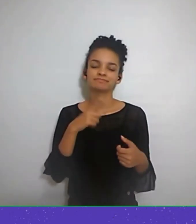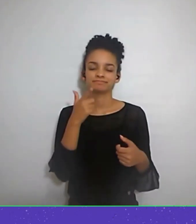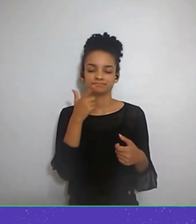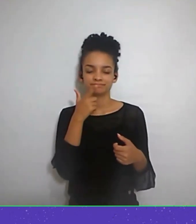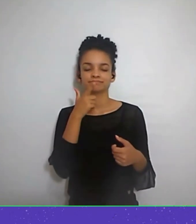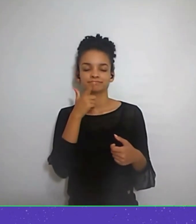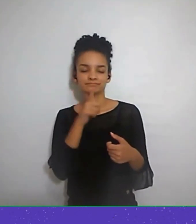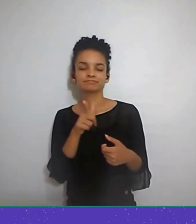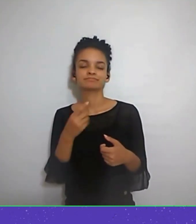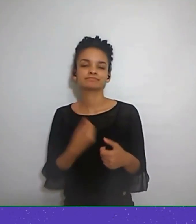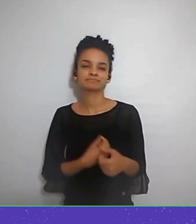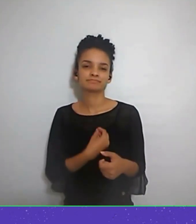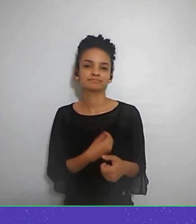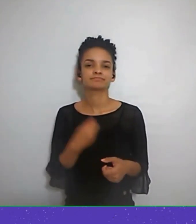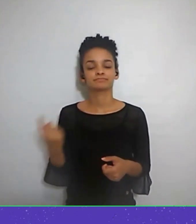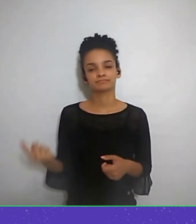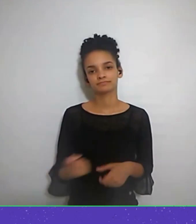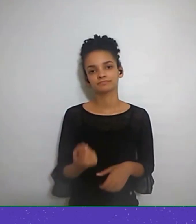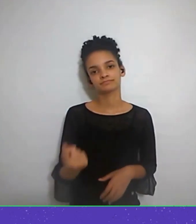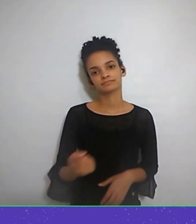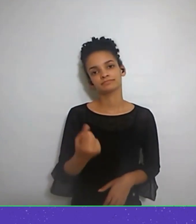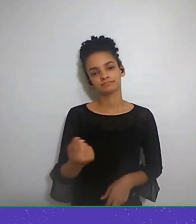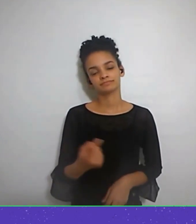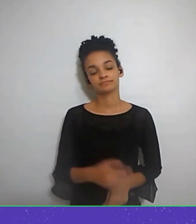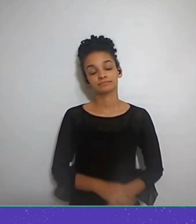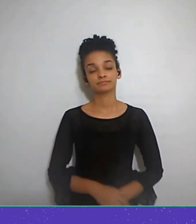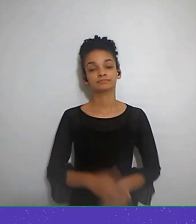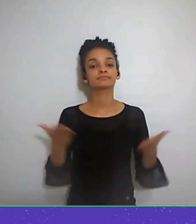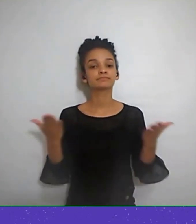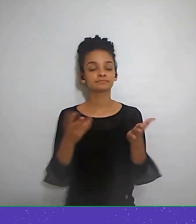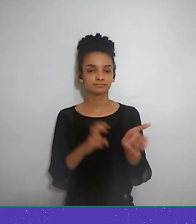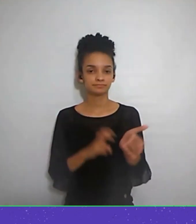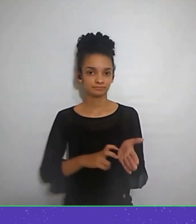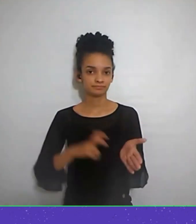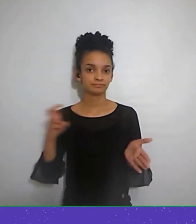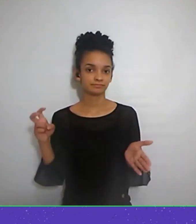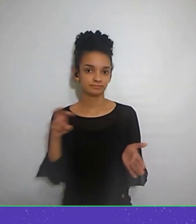Miguel falou muito sobre a nossa